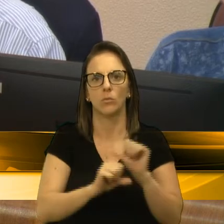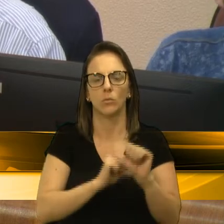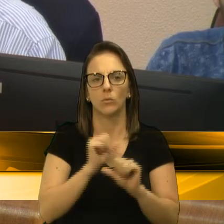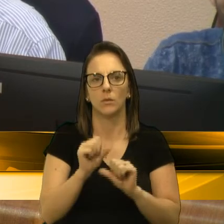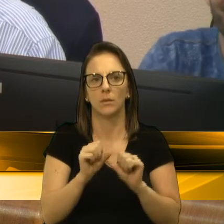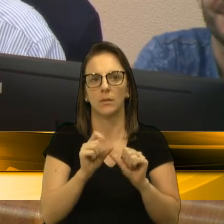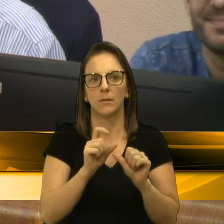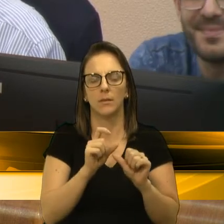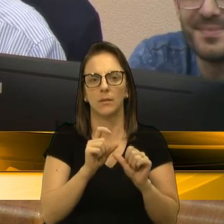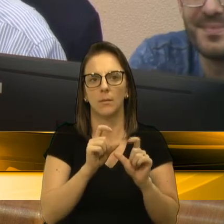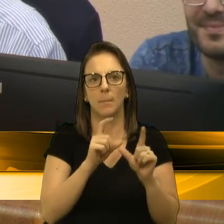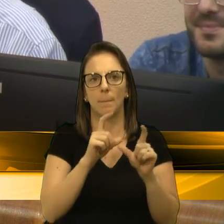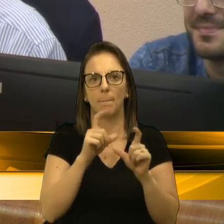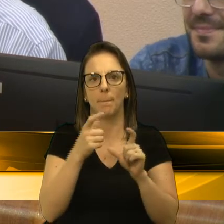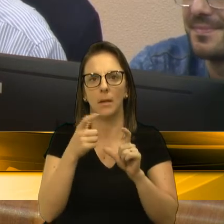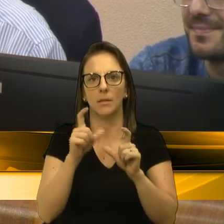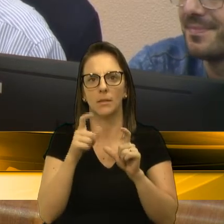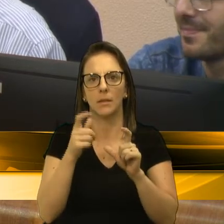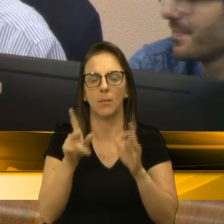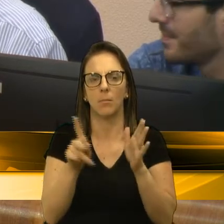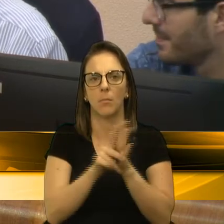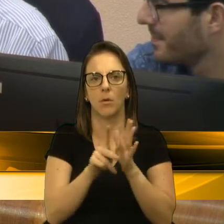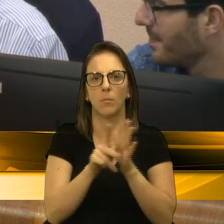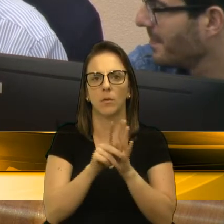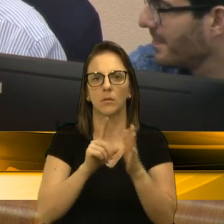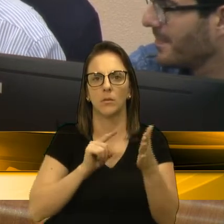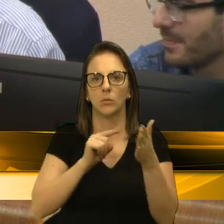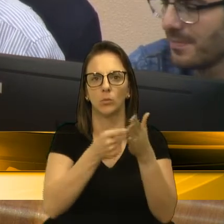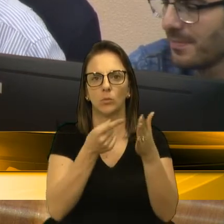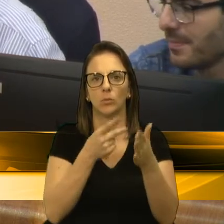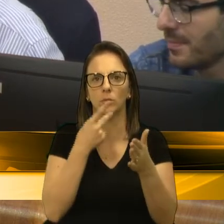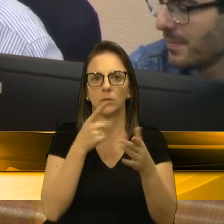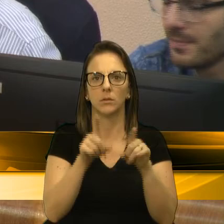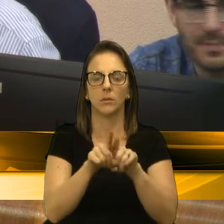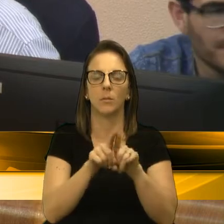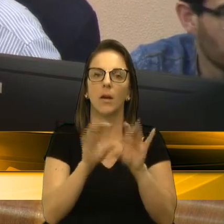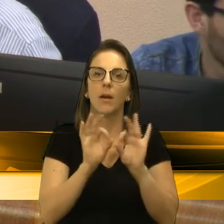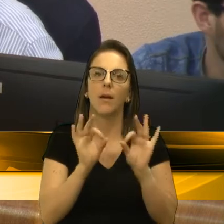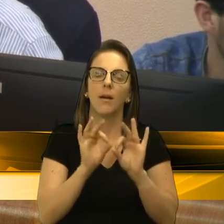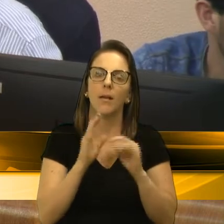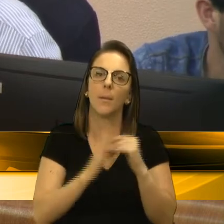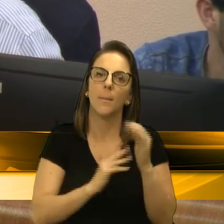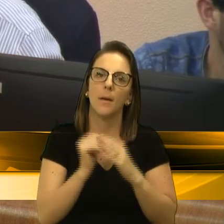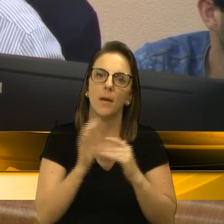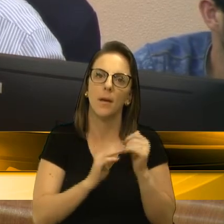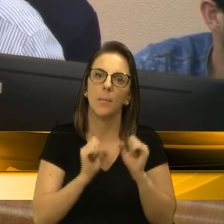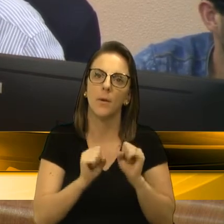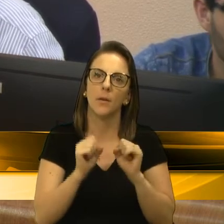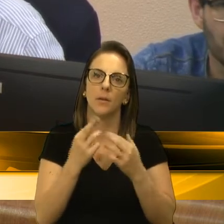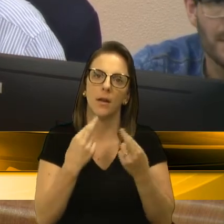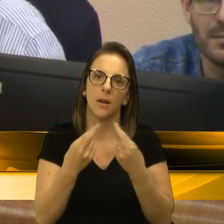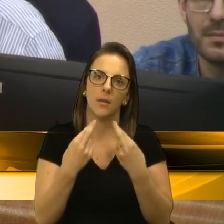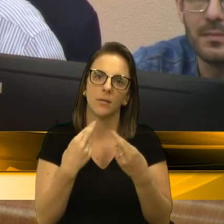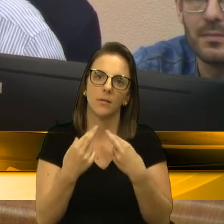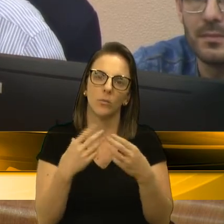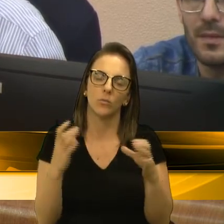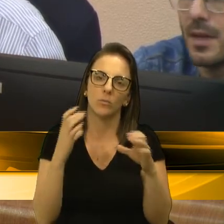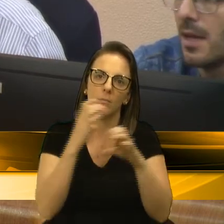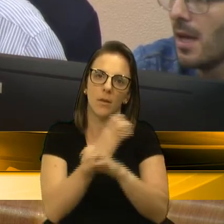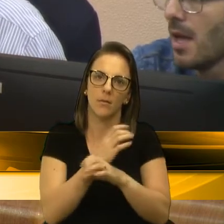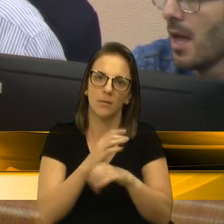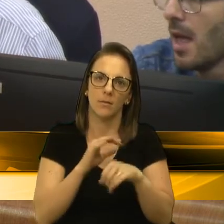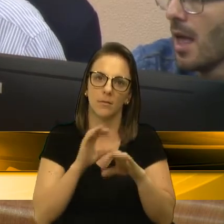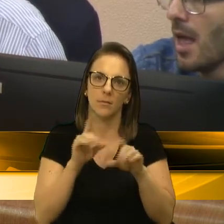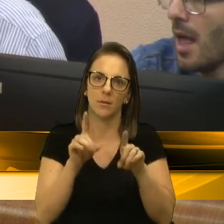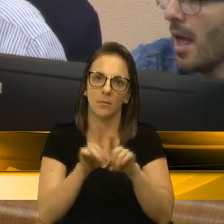não requereu diligências, não implementando quaisquer atos que pudessem ser relacionados a uma denúncia mais completa. E não adotou nenhum procedimento